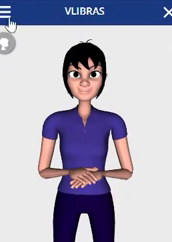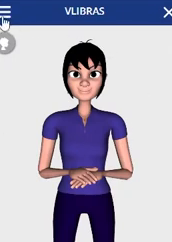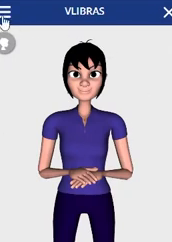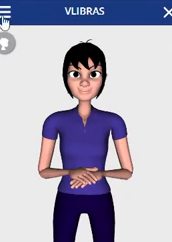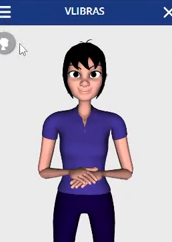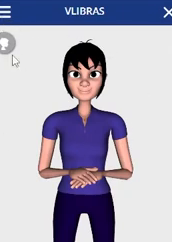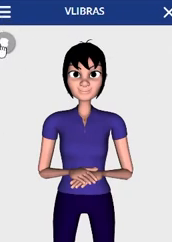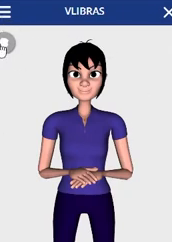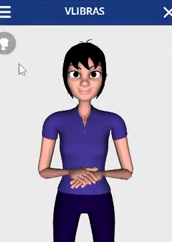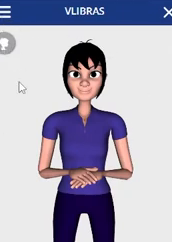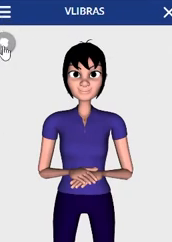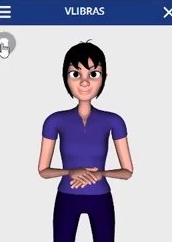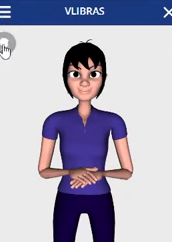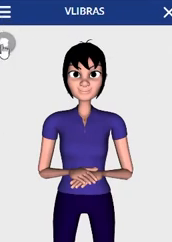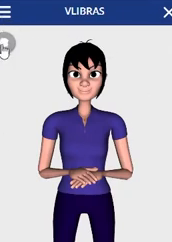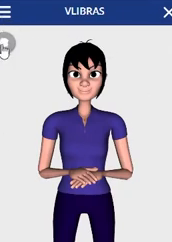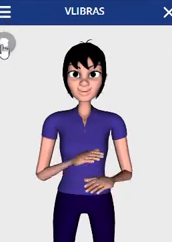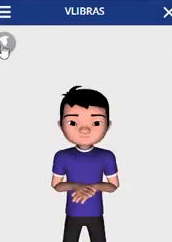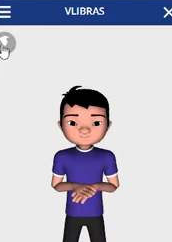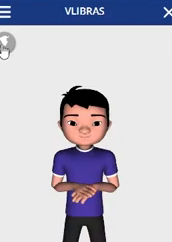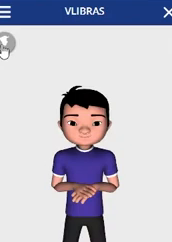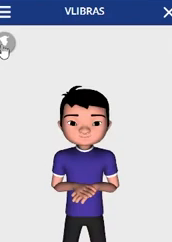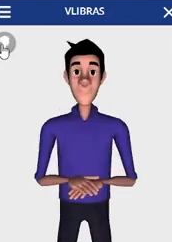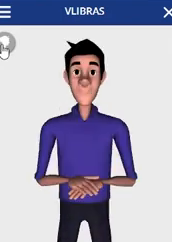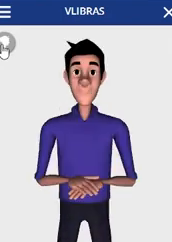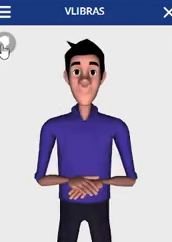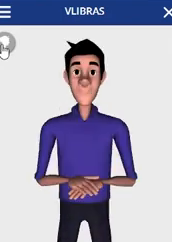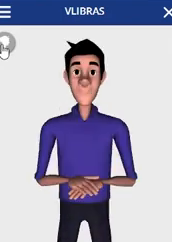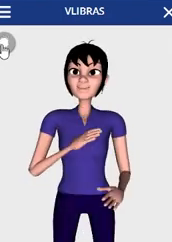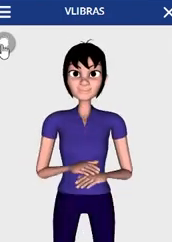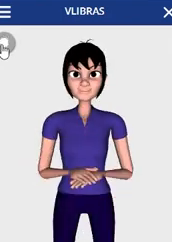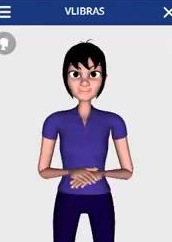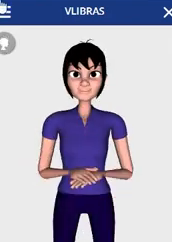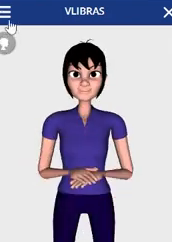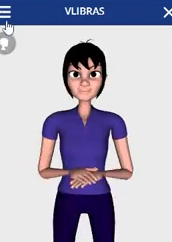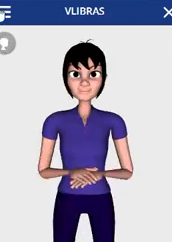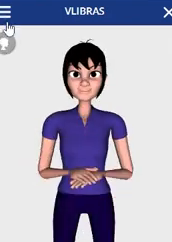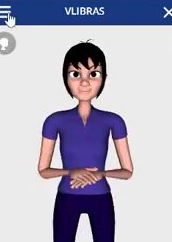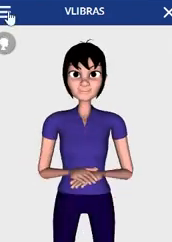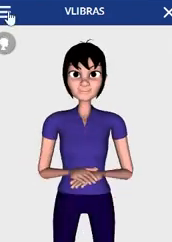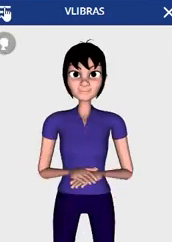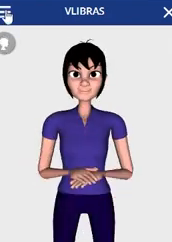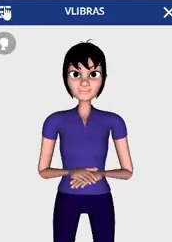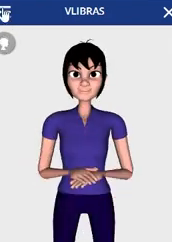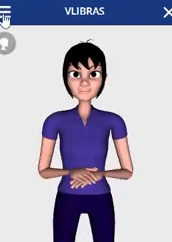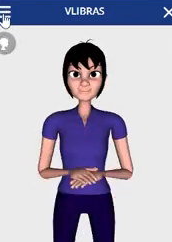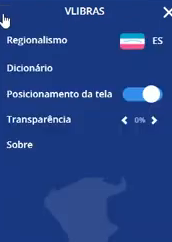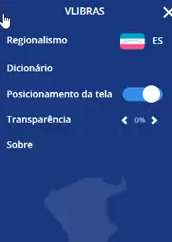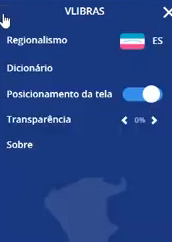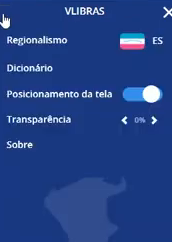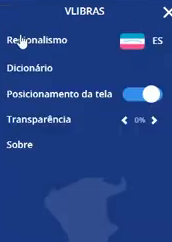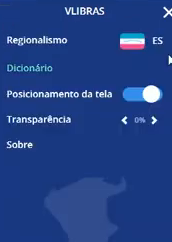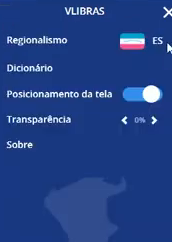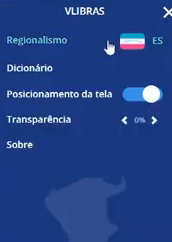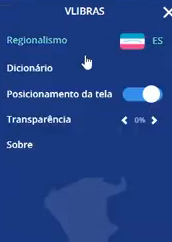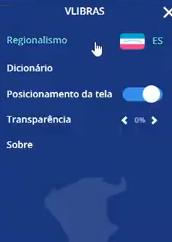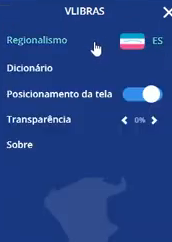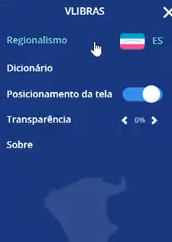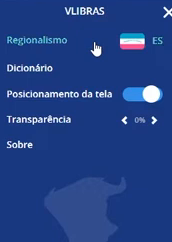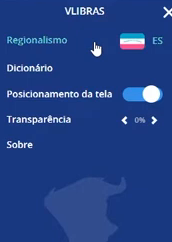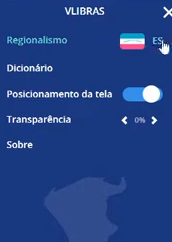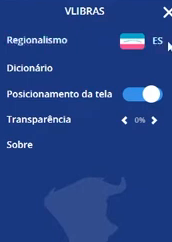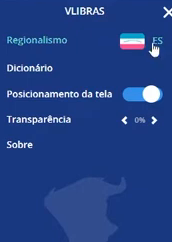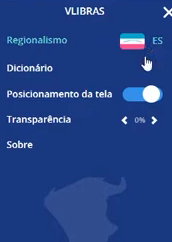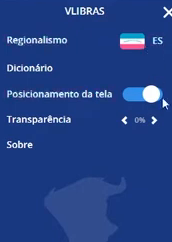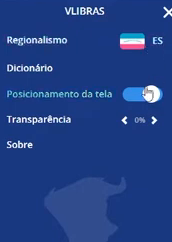algumas configurações possíveis por exemplo a mudança do Avatar aqui nessas três Barrinhas na esquerda podemos